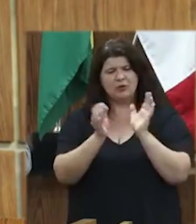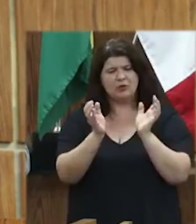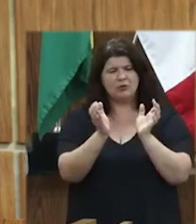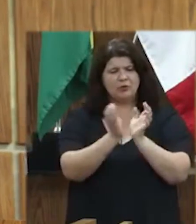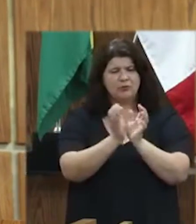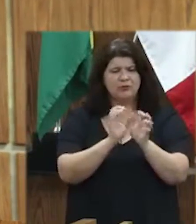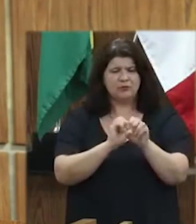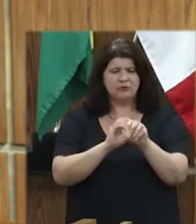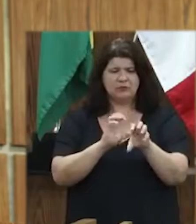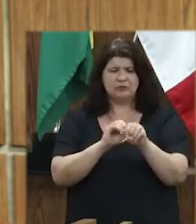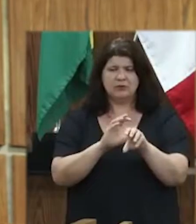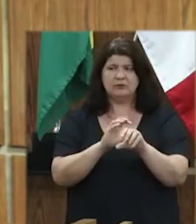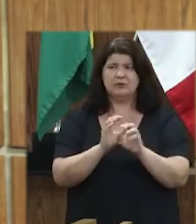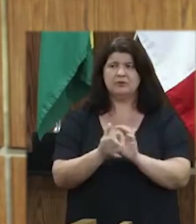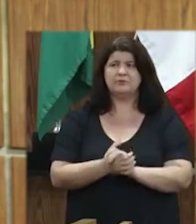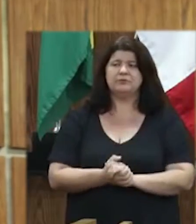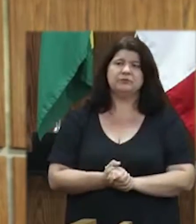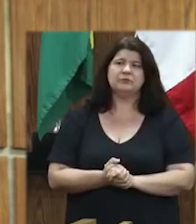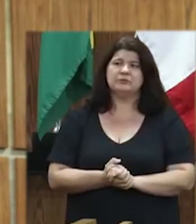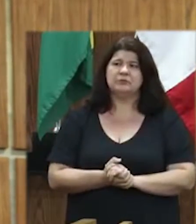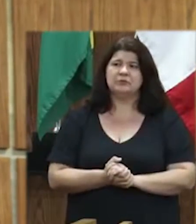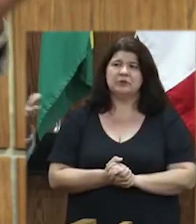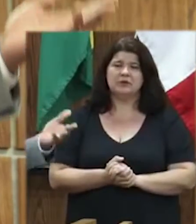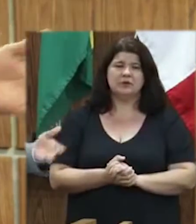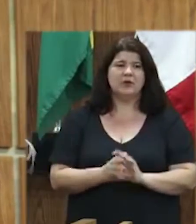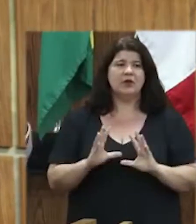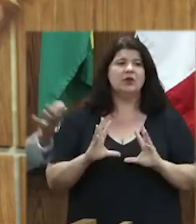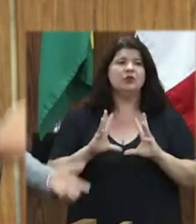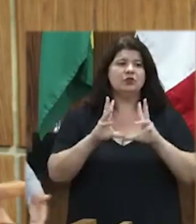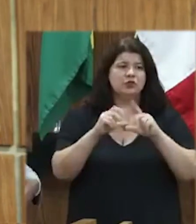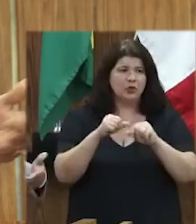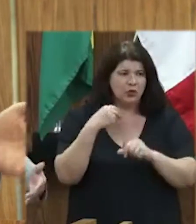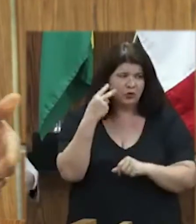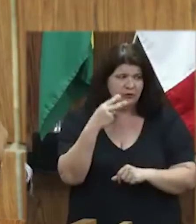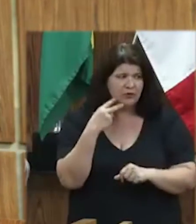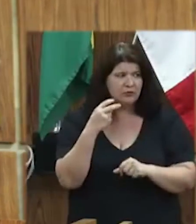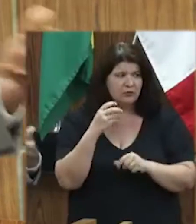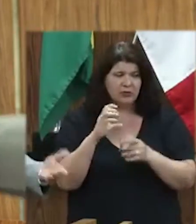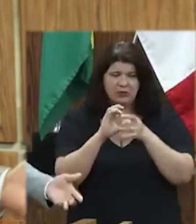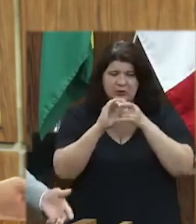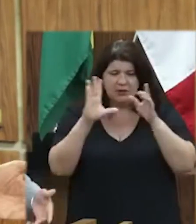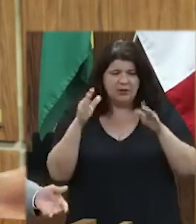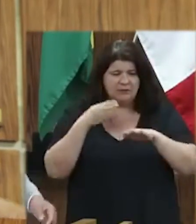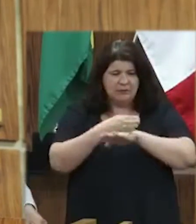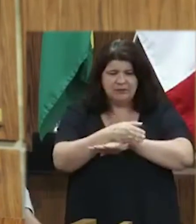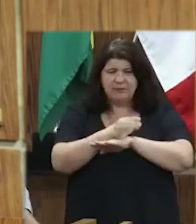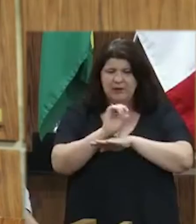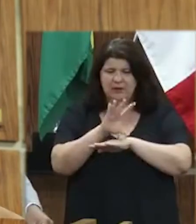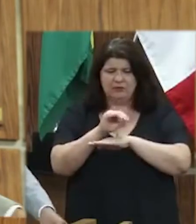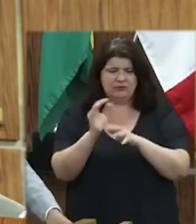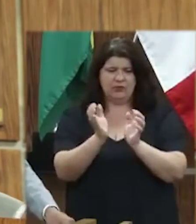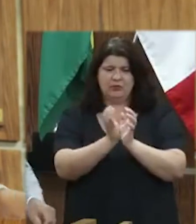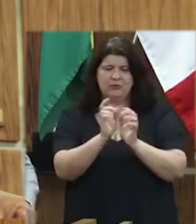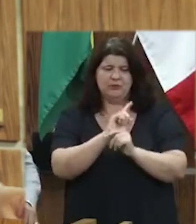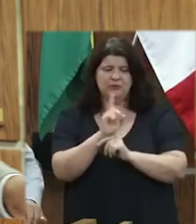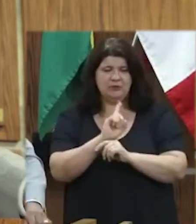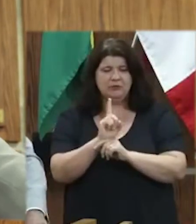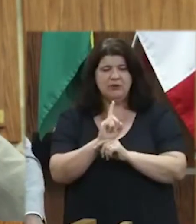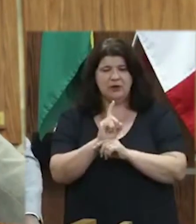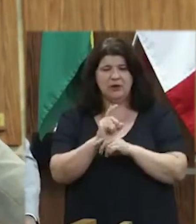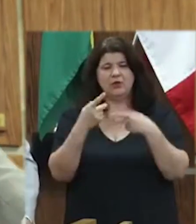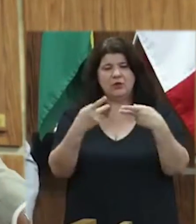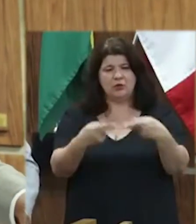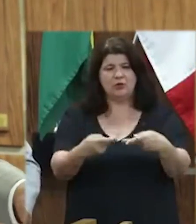Educação, obviamente que não podemos nos limitar à comissão. Todos os vereadores que quiserem participar dessa reunião estão convidados, caso